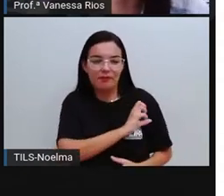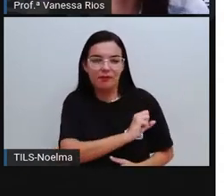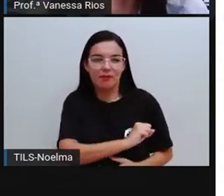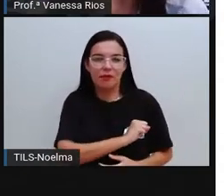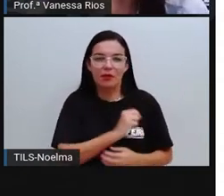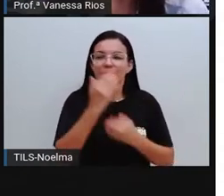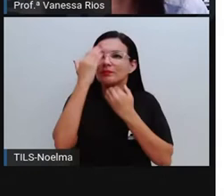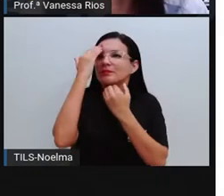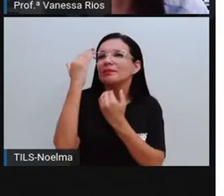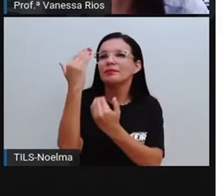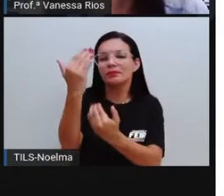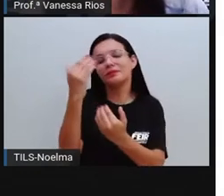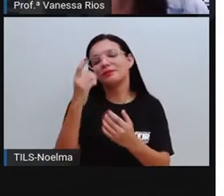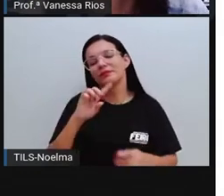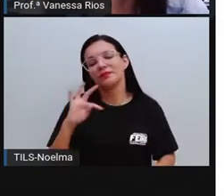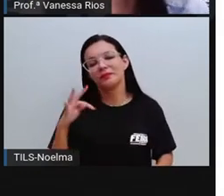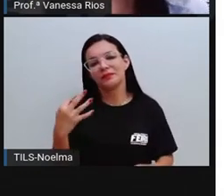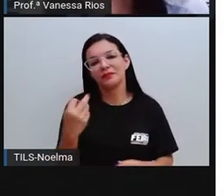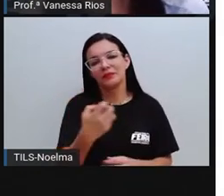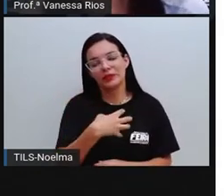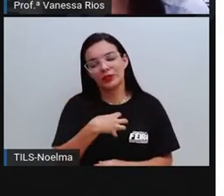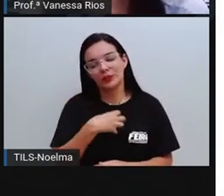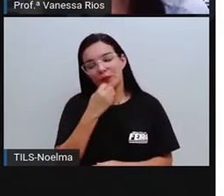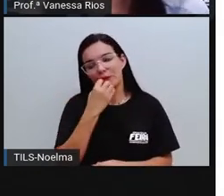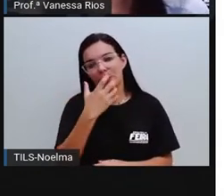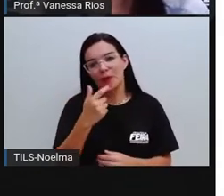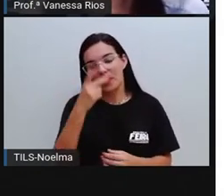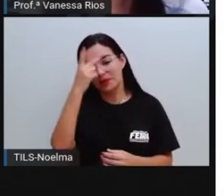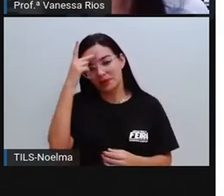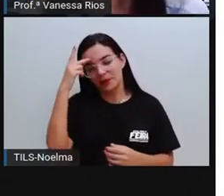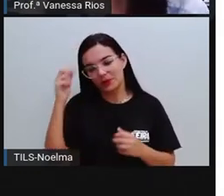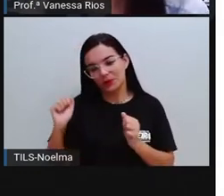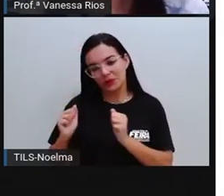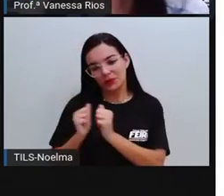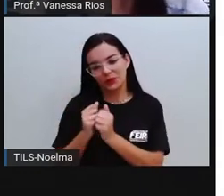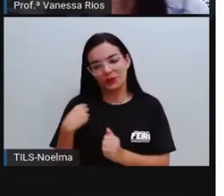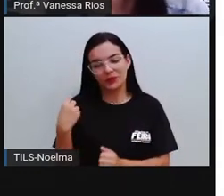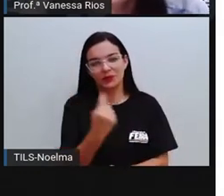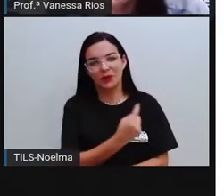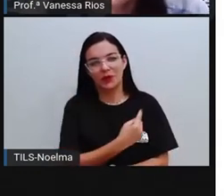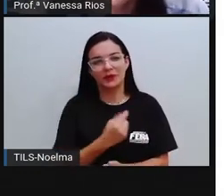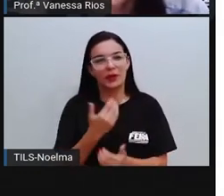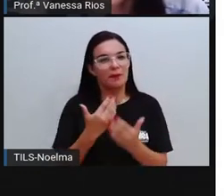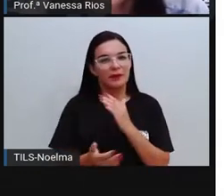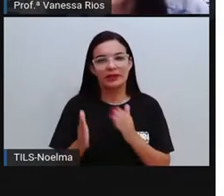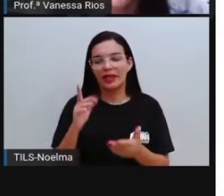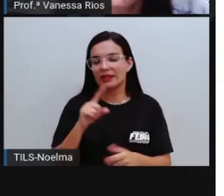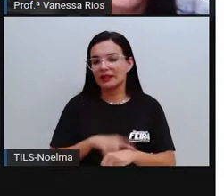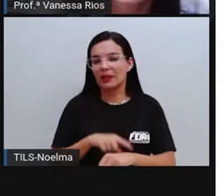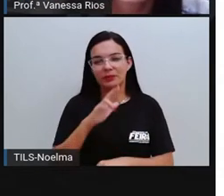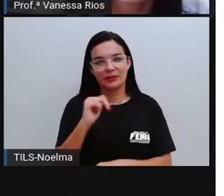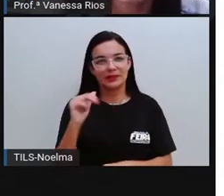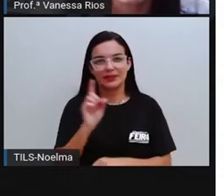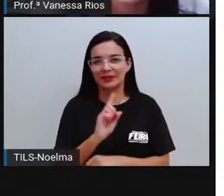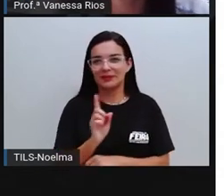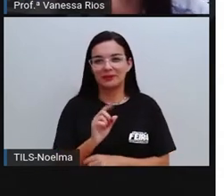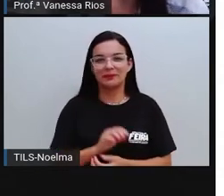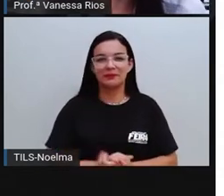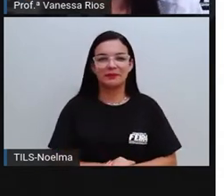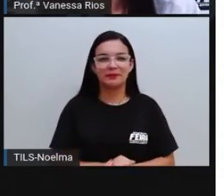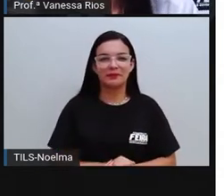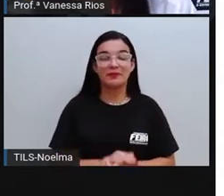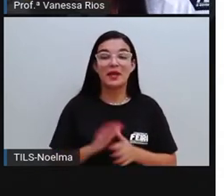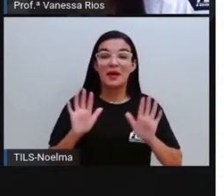os nossos sentimentos bons com as pessoas que estão ao nosso redor. Não perder tempo sem fazer isso, não, tá bom?